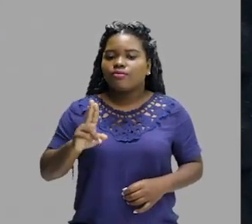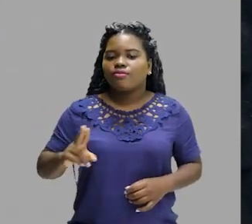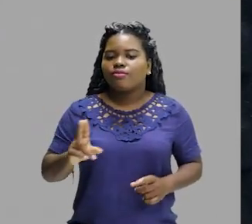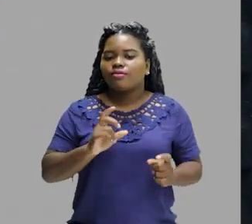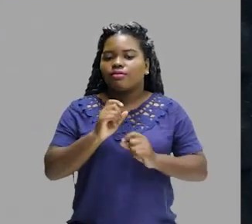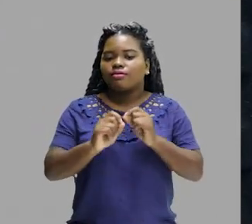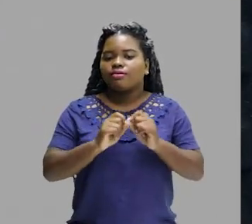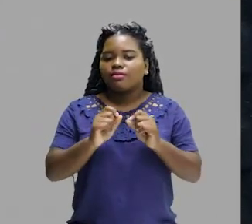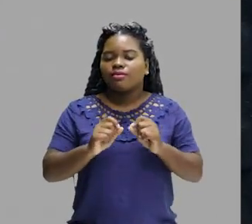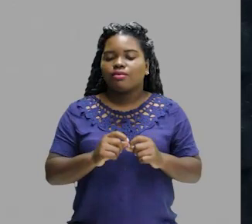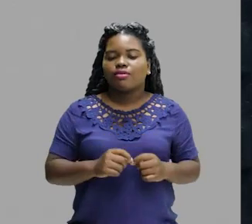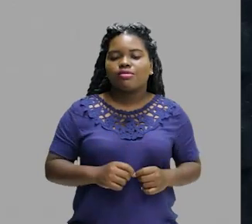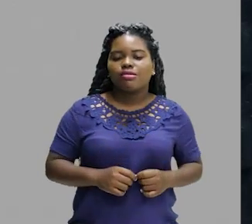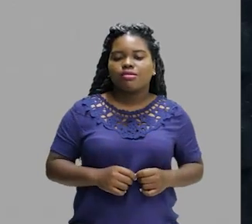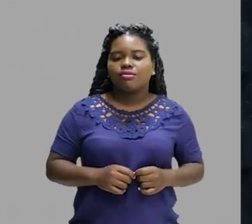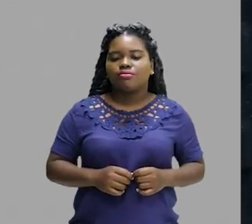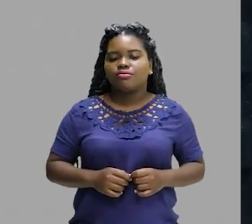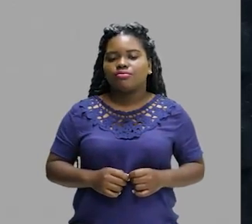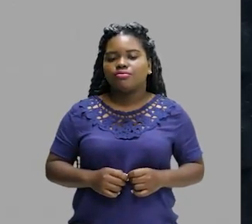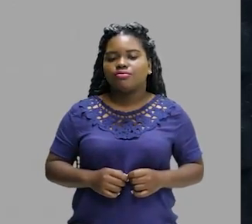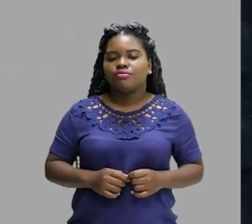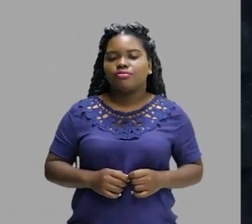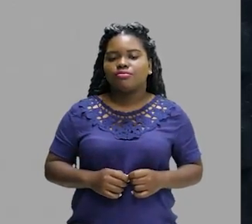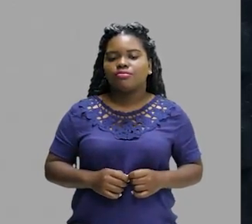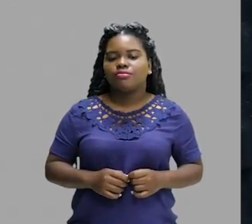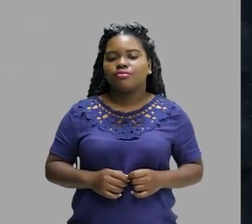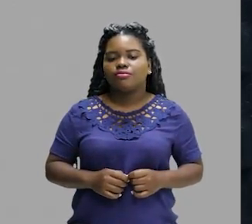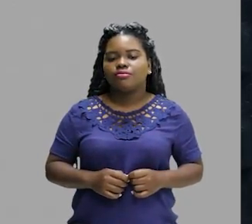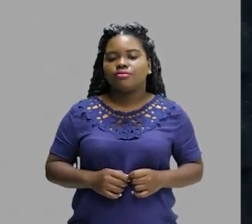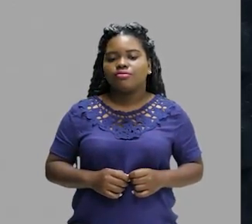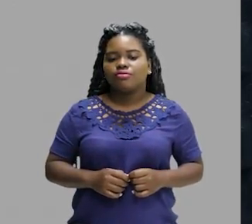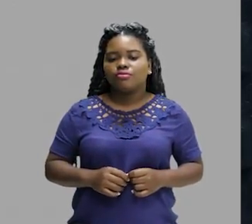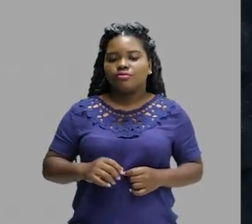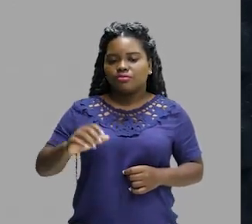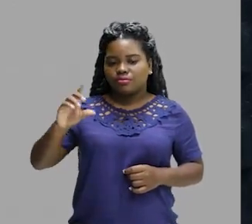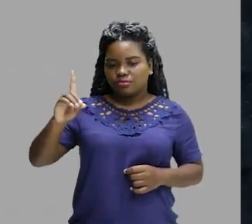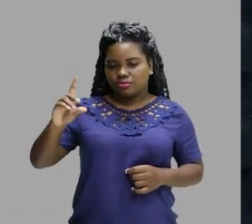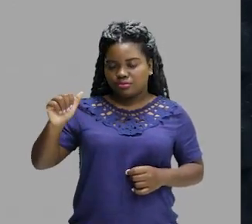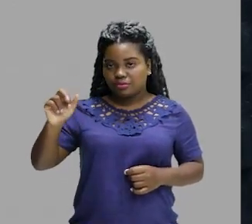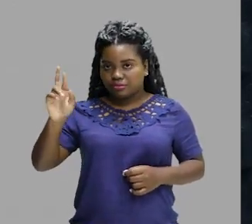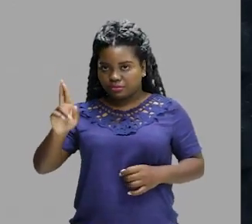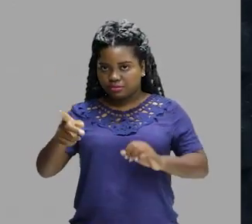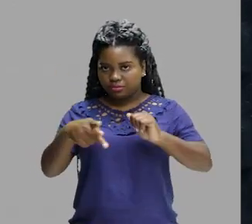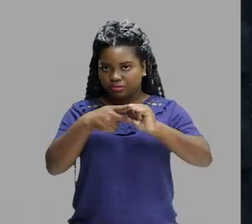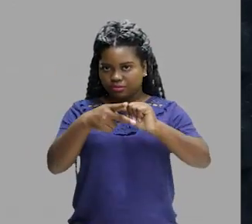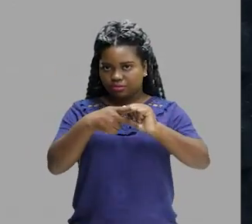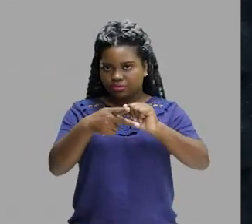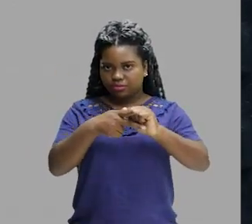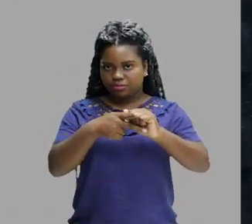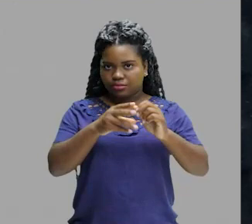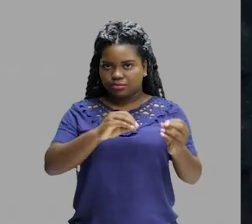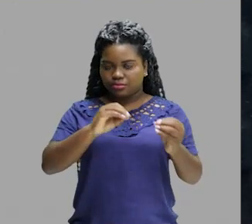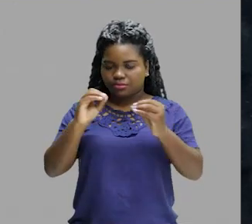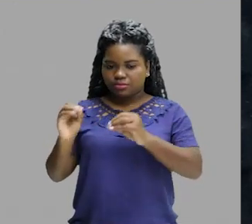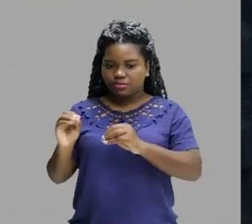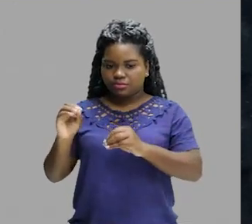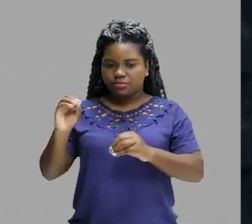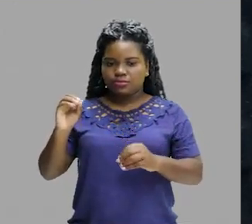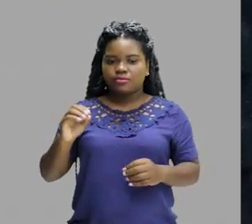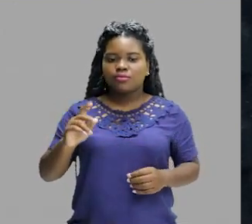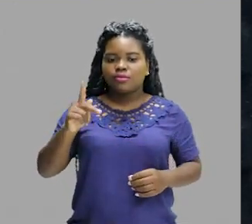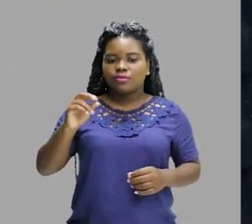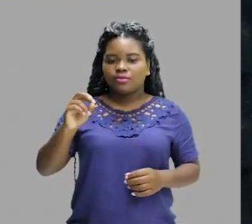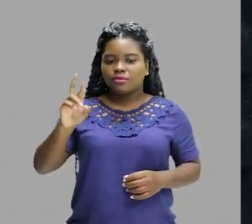utilizo aqui a conjugação do verbo dar, acrescento a partícula